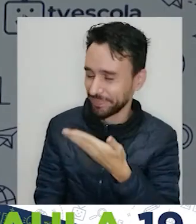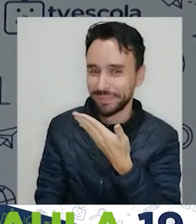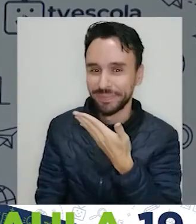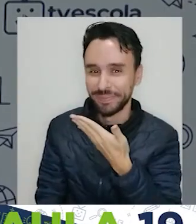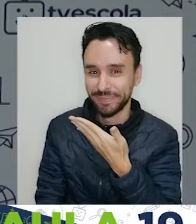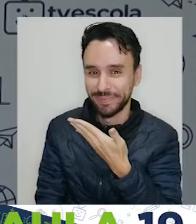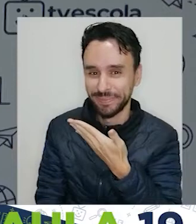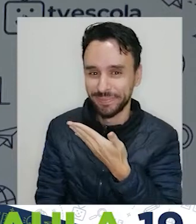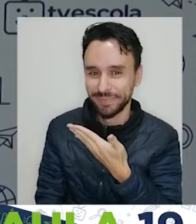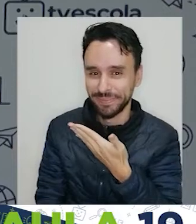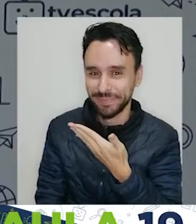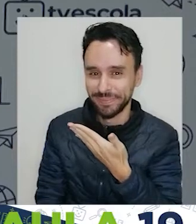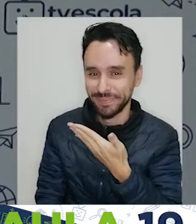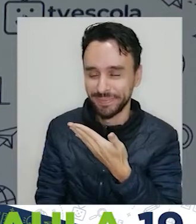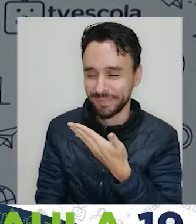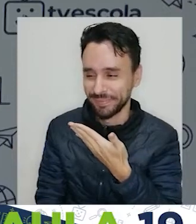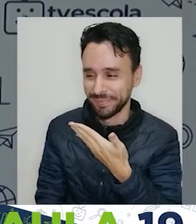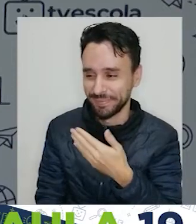vocês.